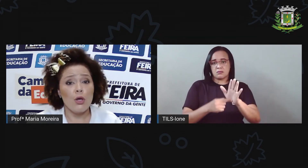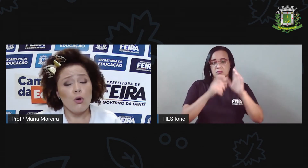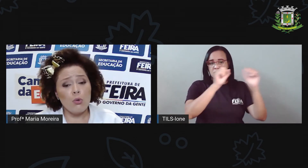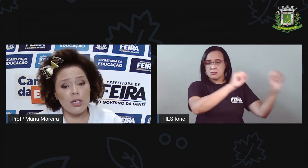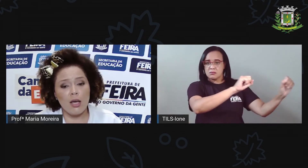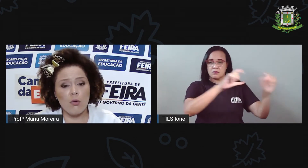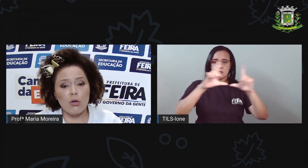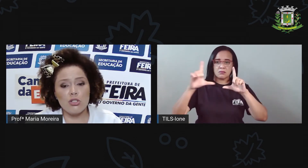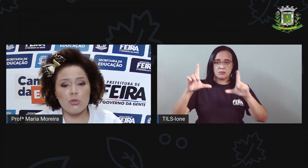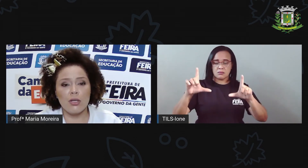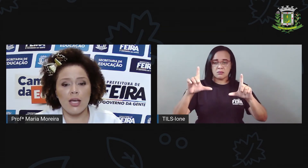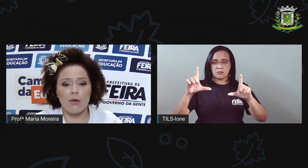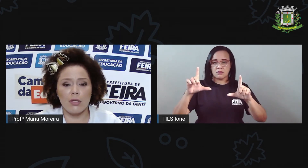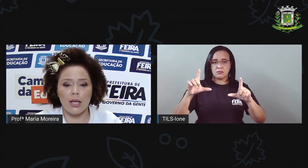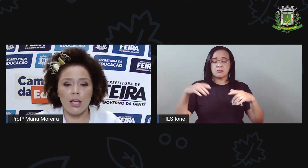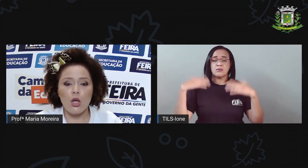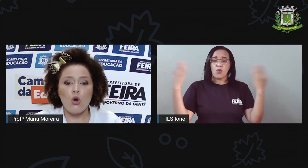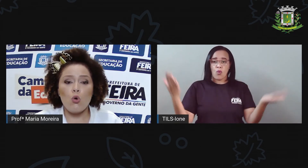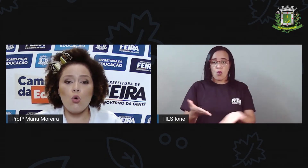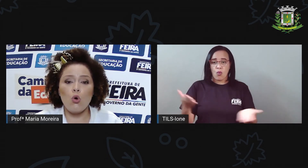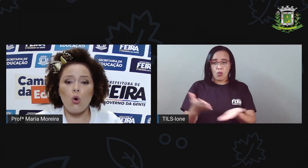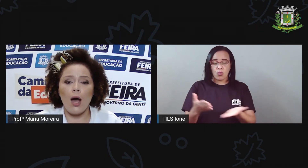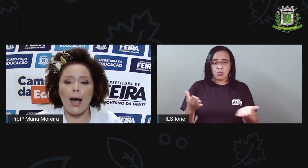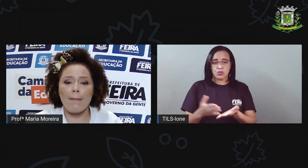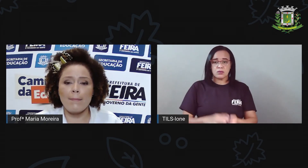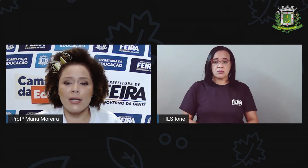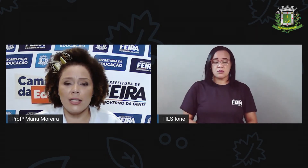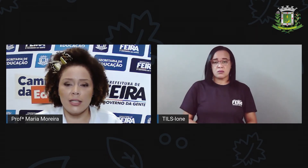sobre o que é o hoje, o que é o quê? O